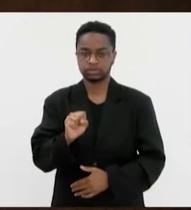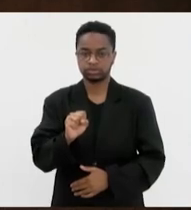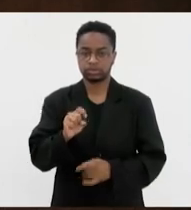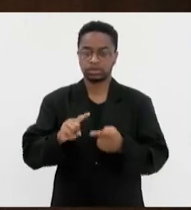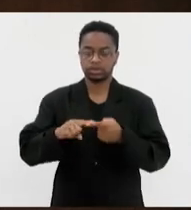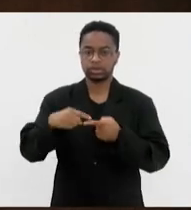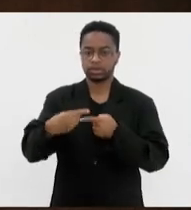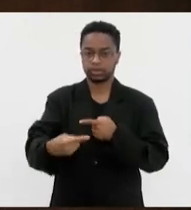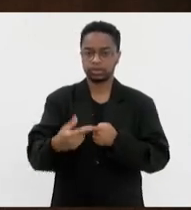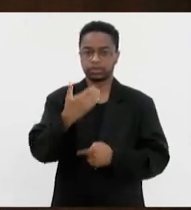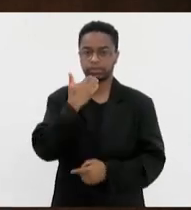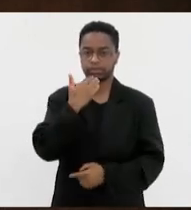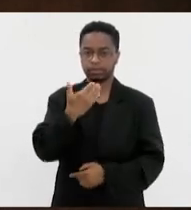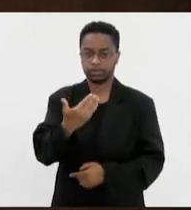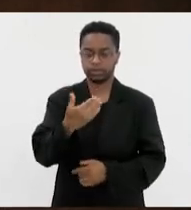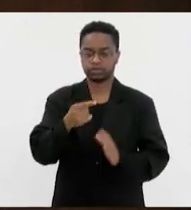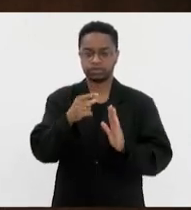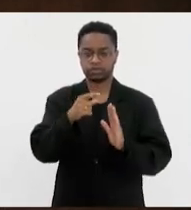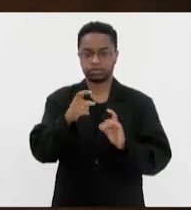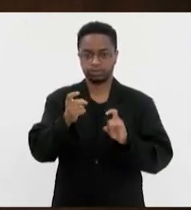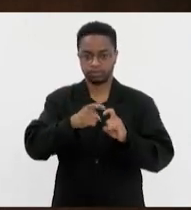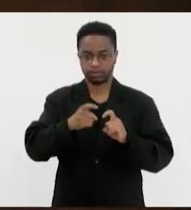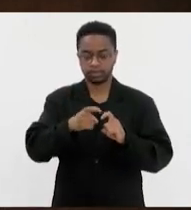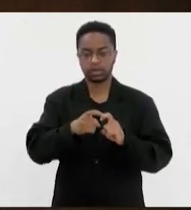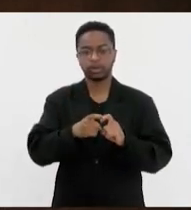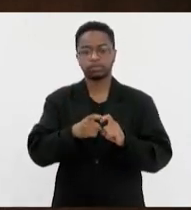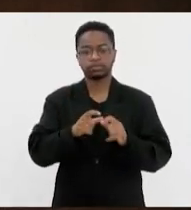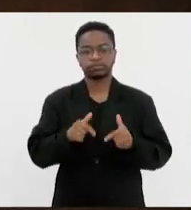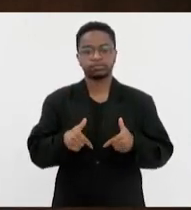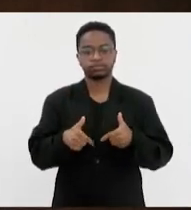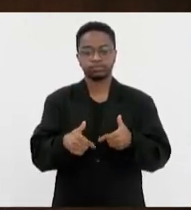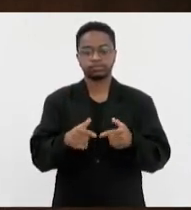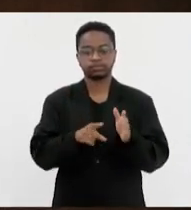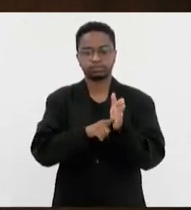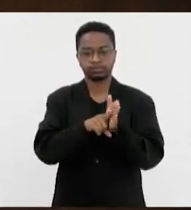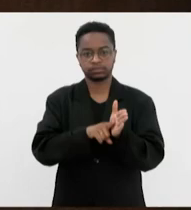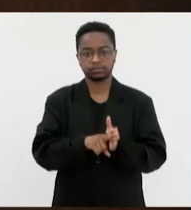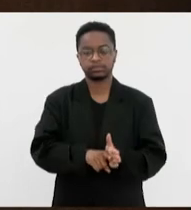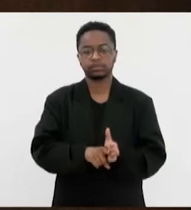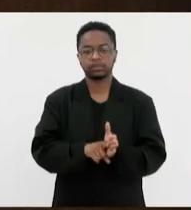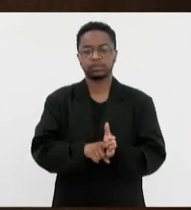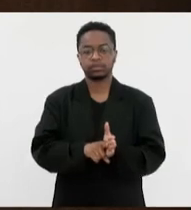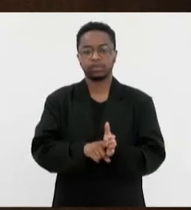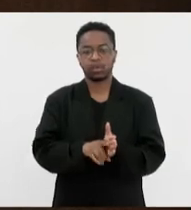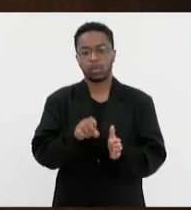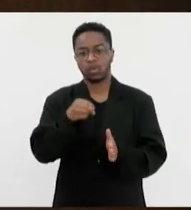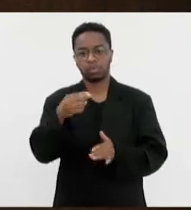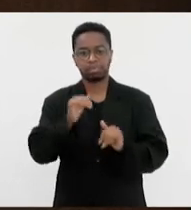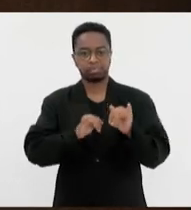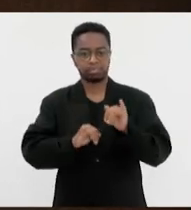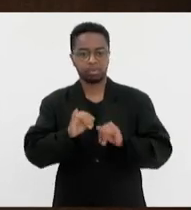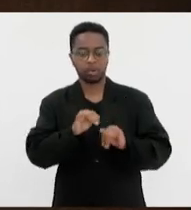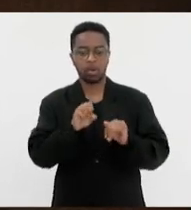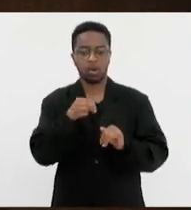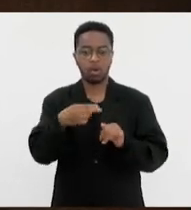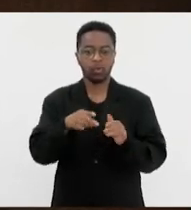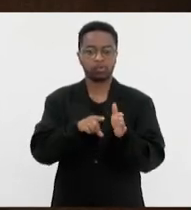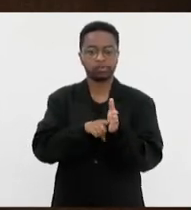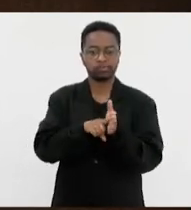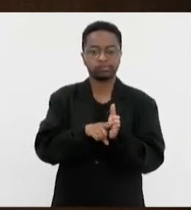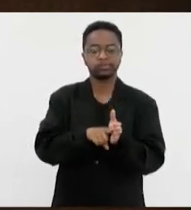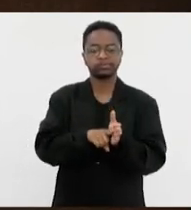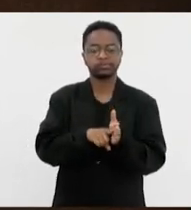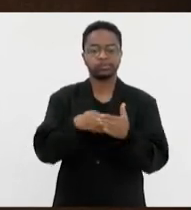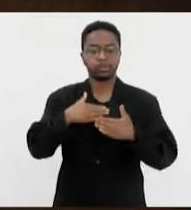após a emissão do pedido médico para a realização dos exames, seja laboratoriais ou exames de imagem. Que muitas das